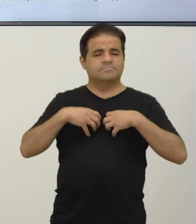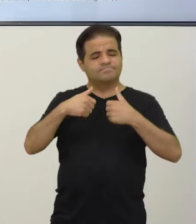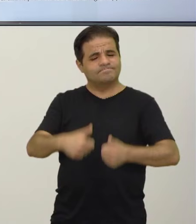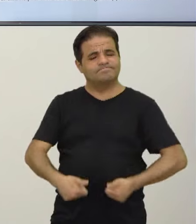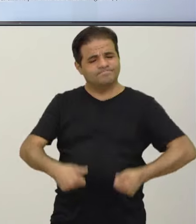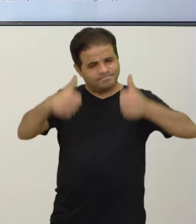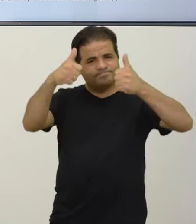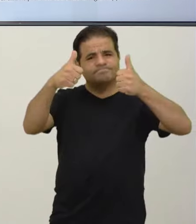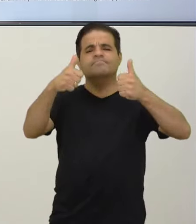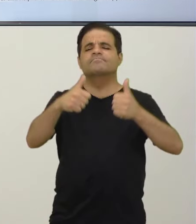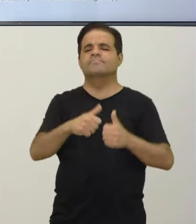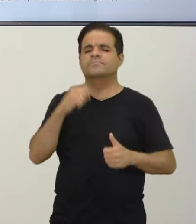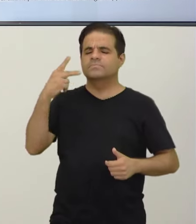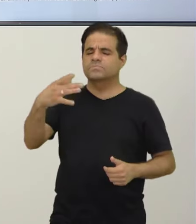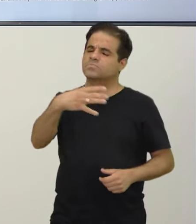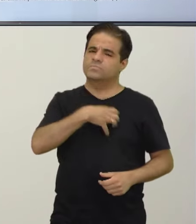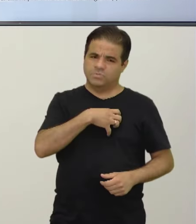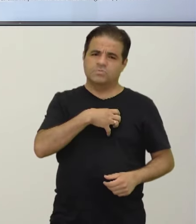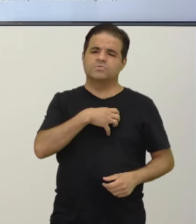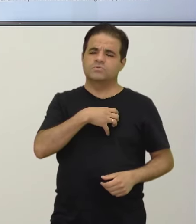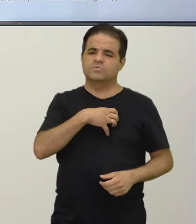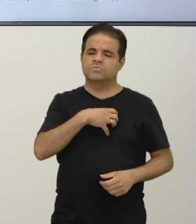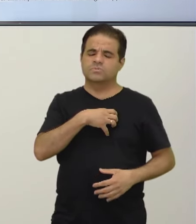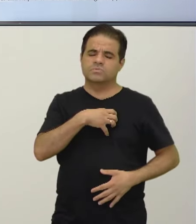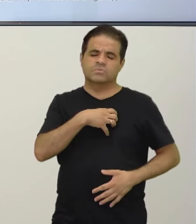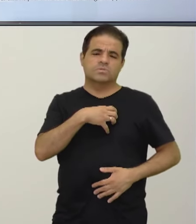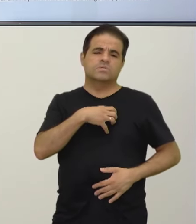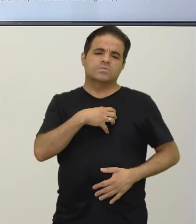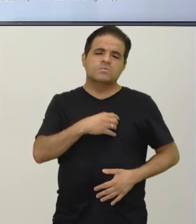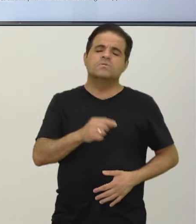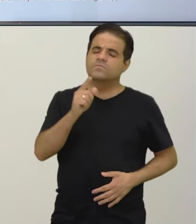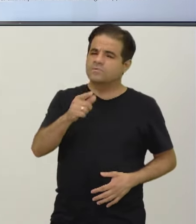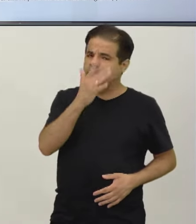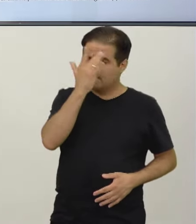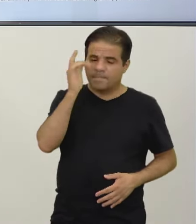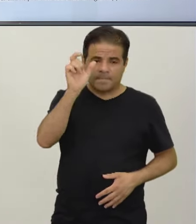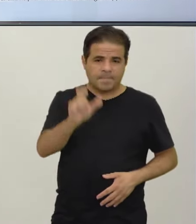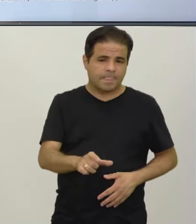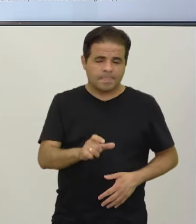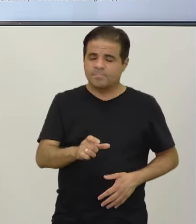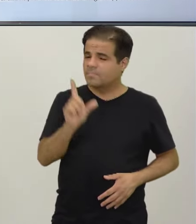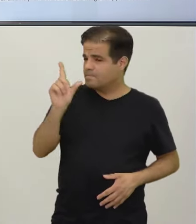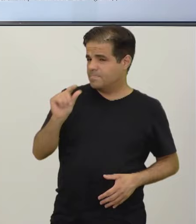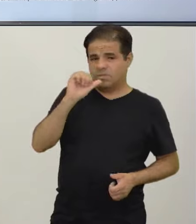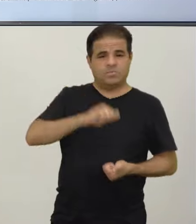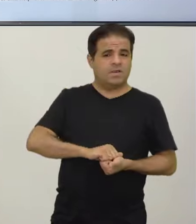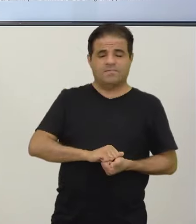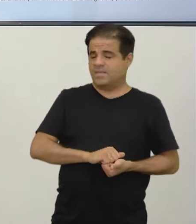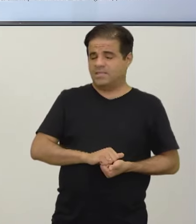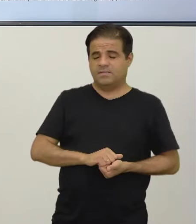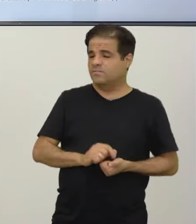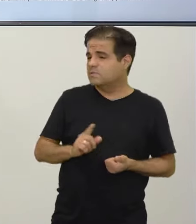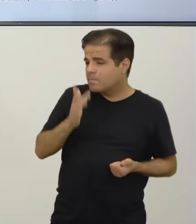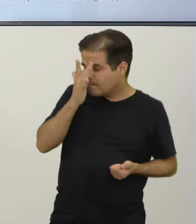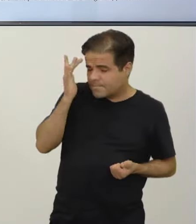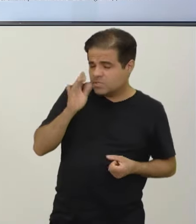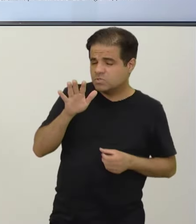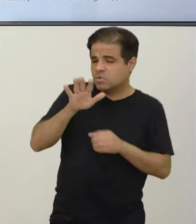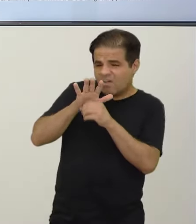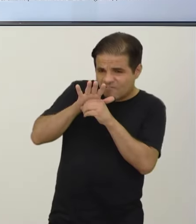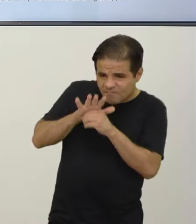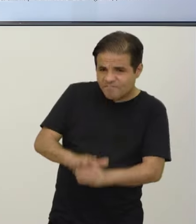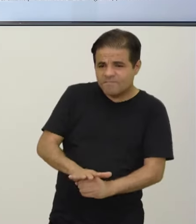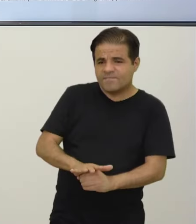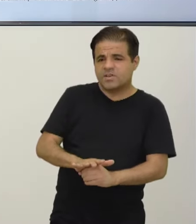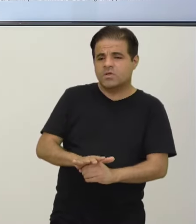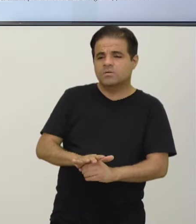você pela sua atitude, tipo, você é uma pessoa menos qualificada ou você é uma pessoa inferior pela